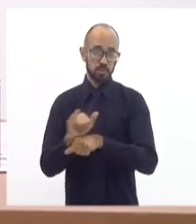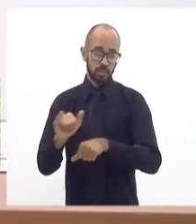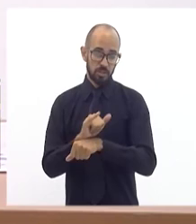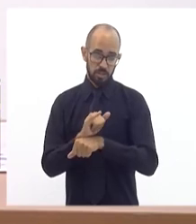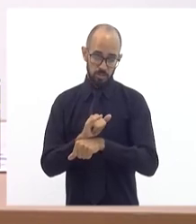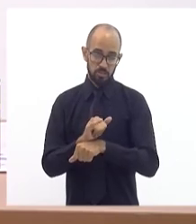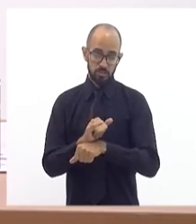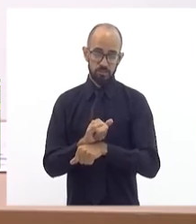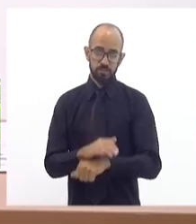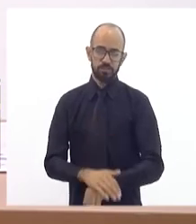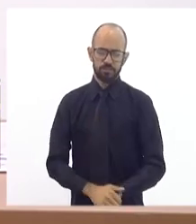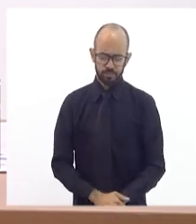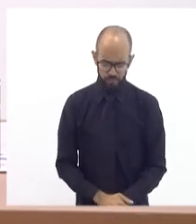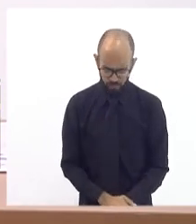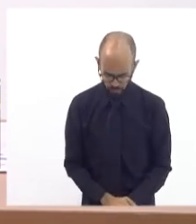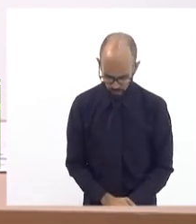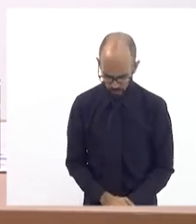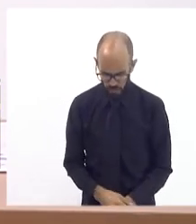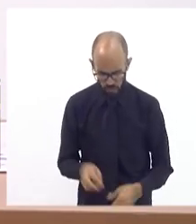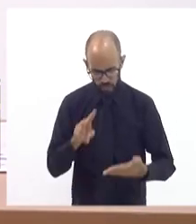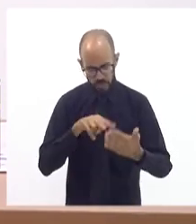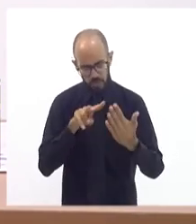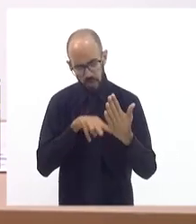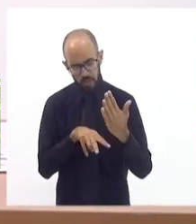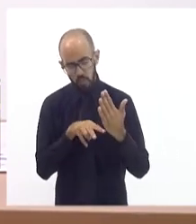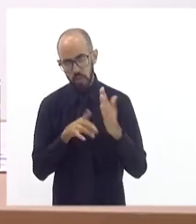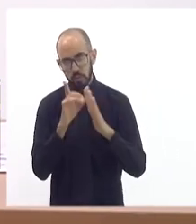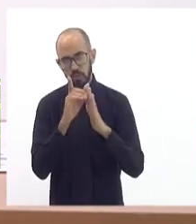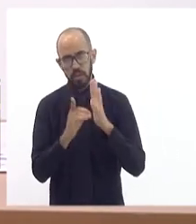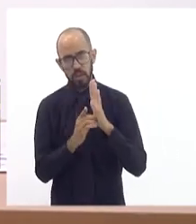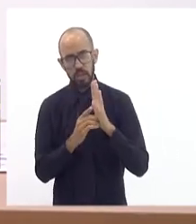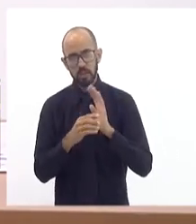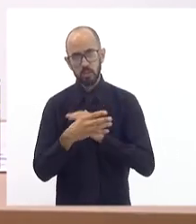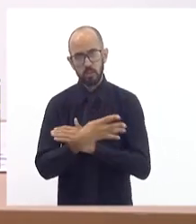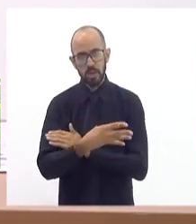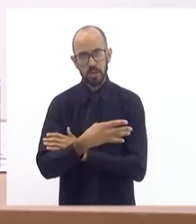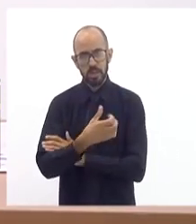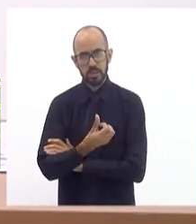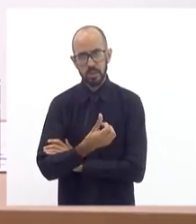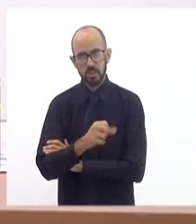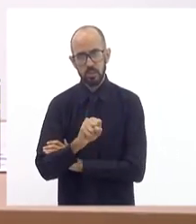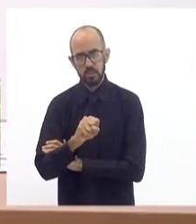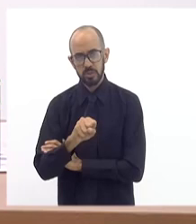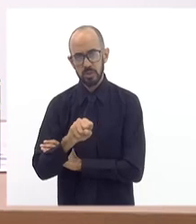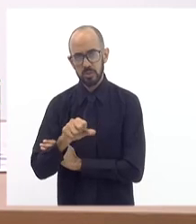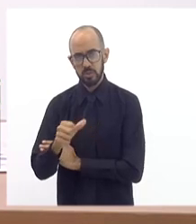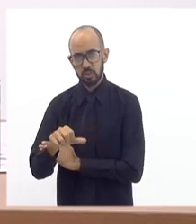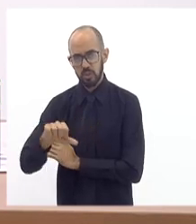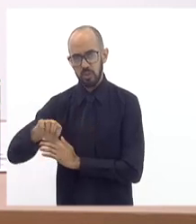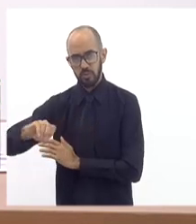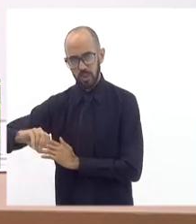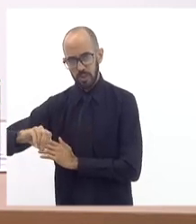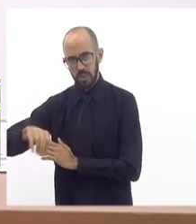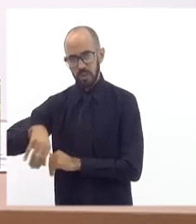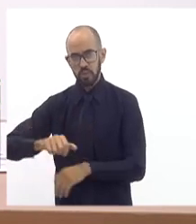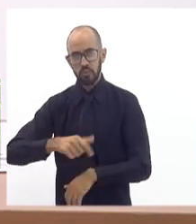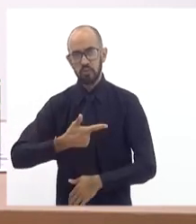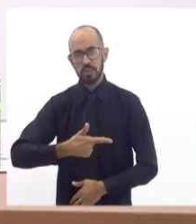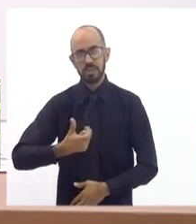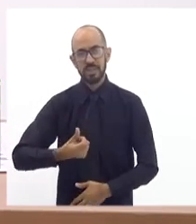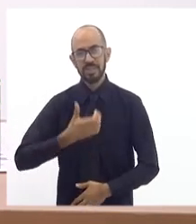e eu vou fazer a leitura aqui breve do Decreto 46 890 23 dezembro 2019